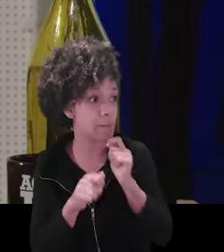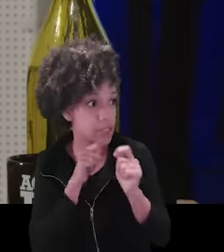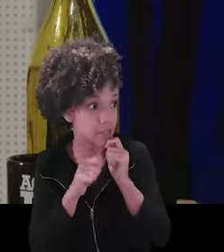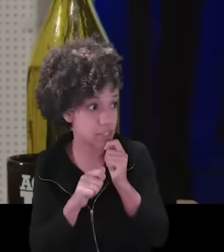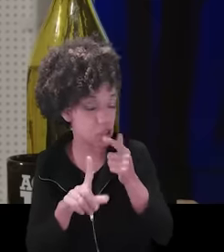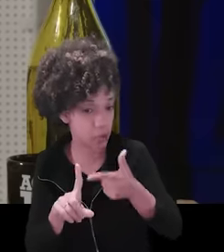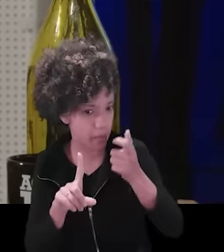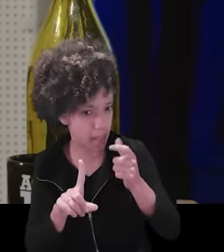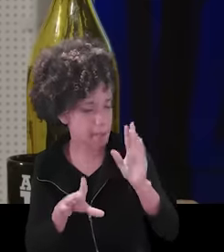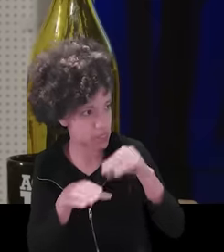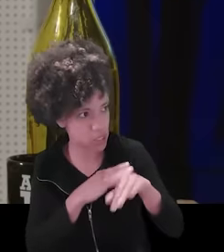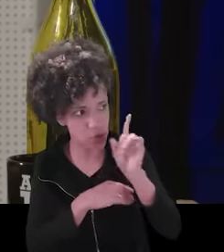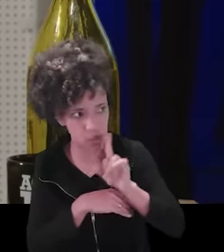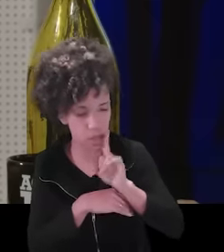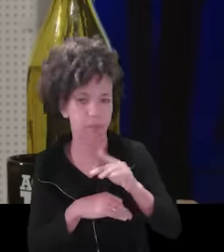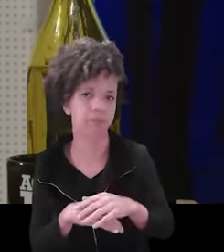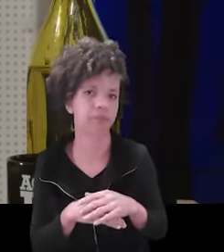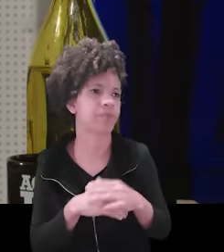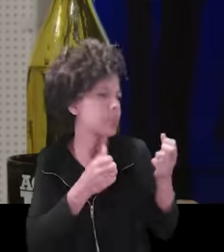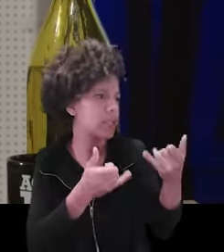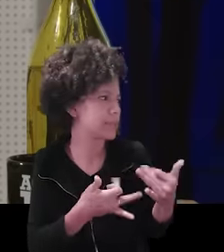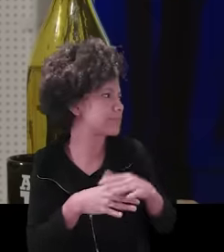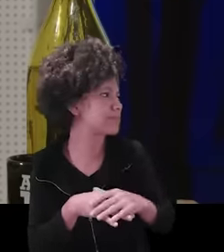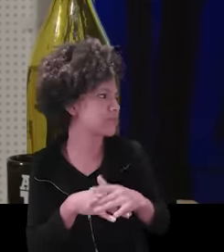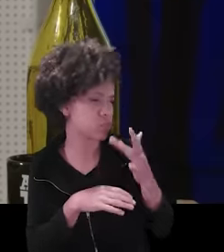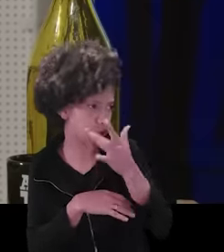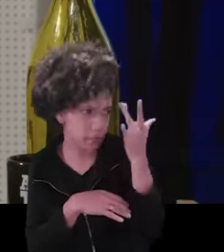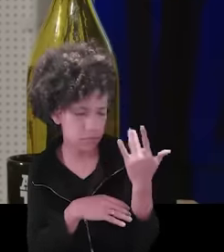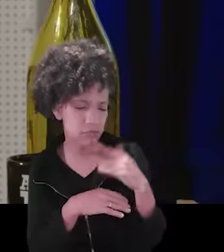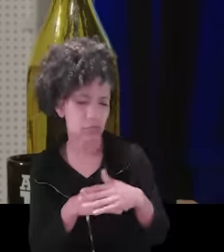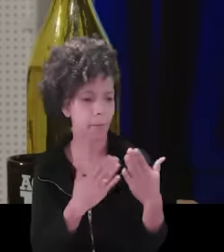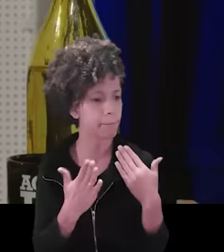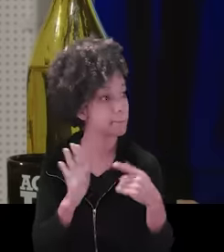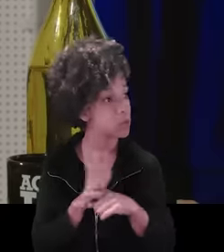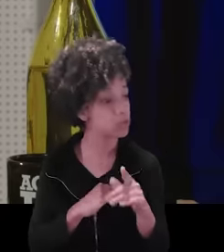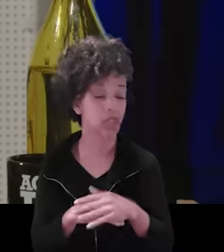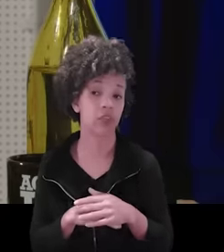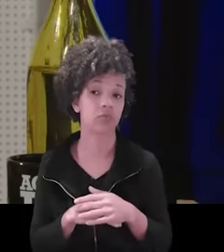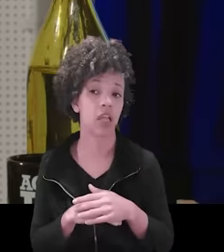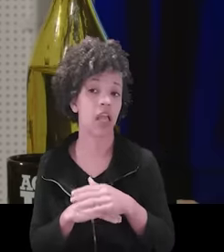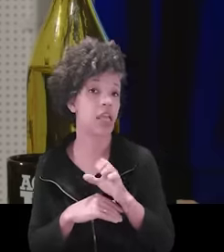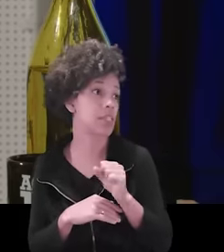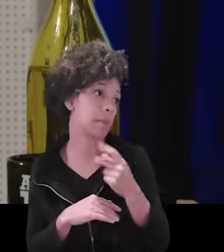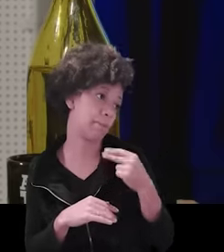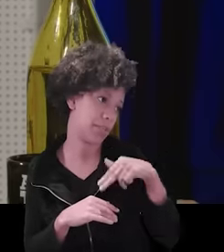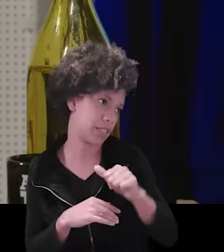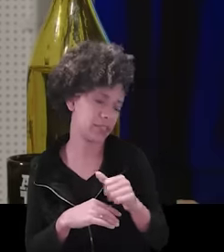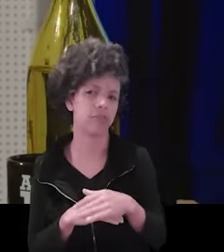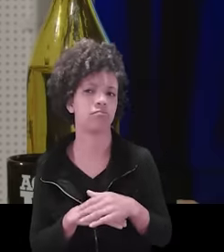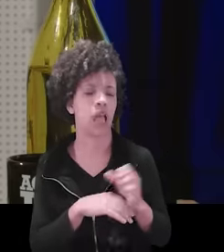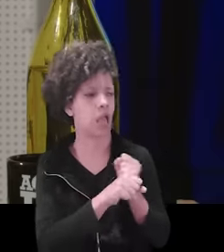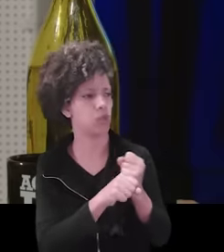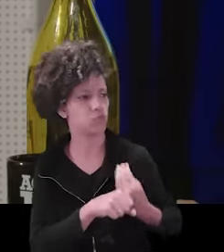uma matéria sobre armas nos Estados Unidos e aí eu tava falando com uma moça e aí eu perguntei ela era spam não